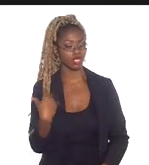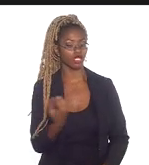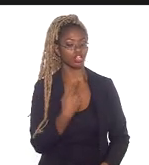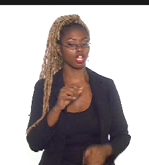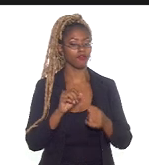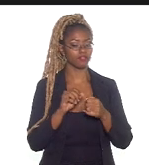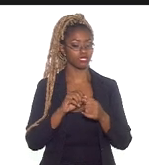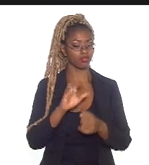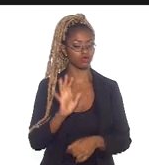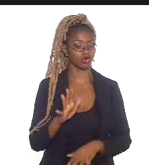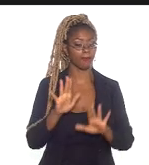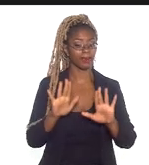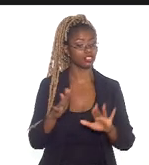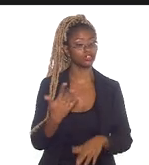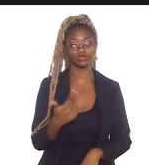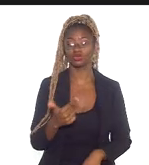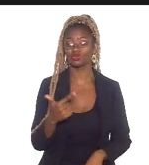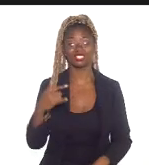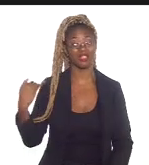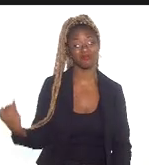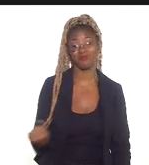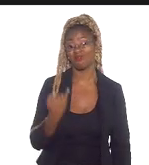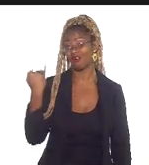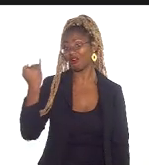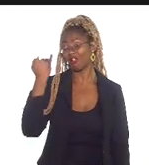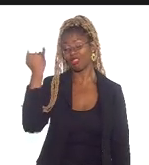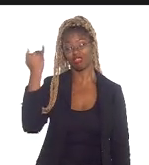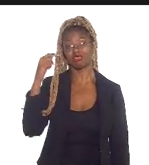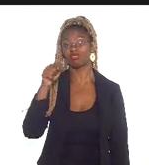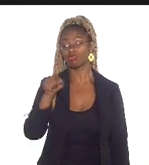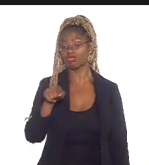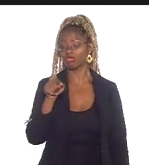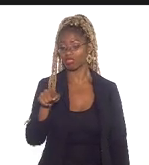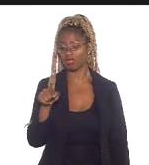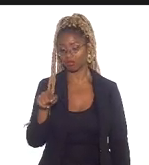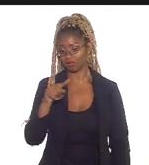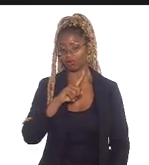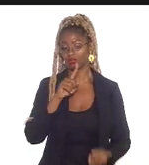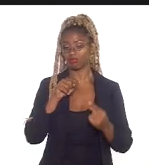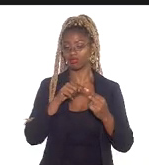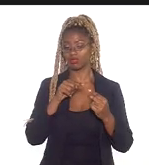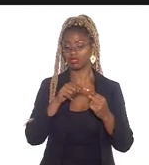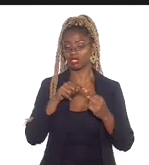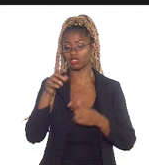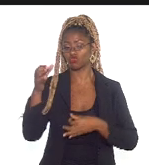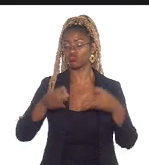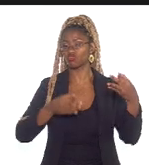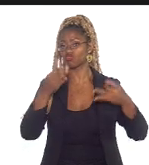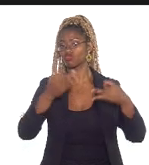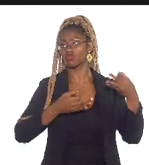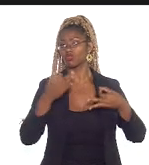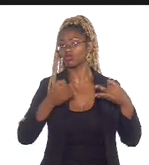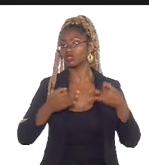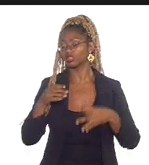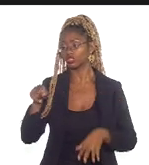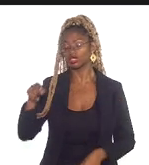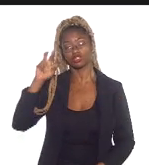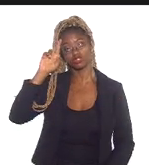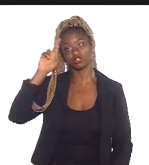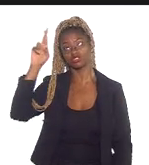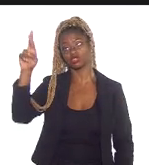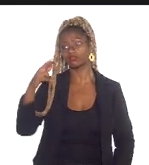mas ela não tem nenhuma relevância para a questão do arcabouço jurídico que a superintendência